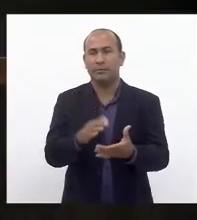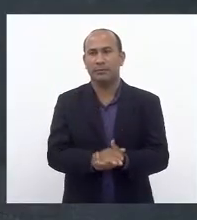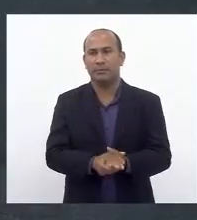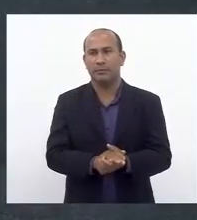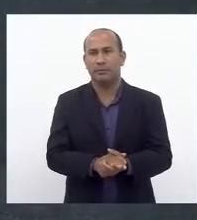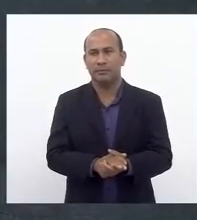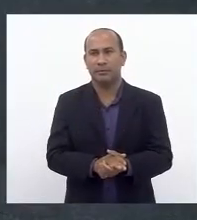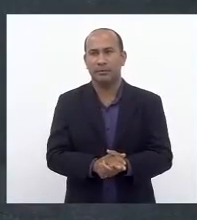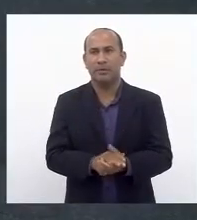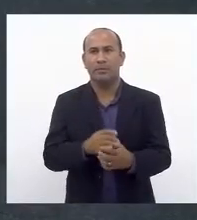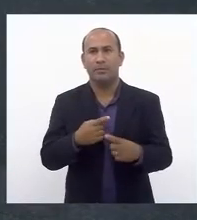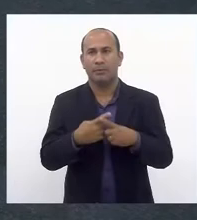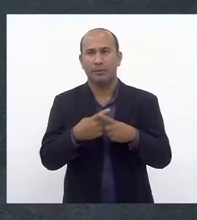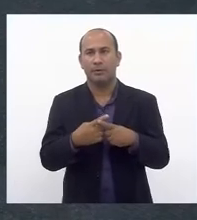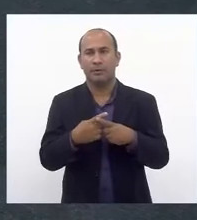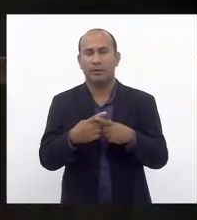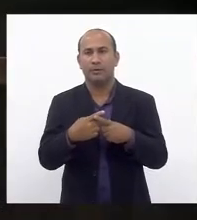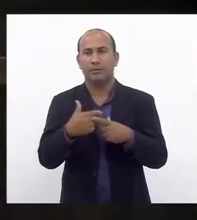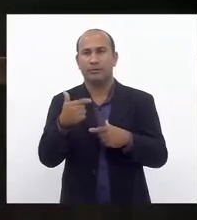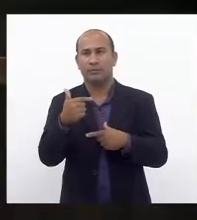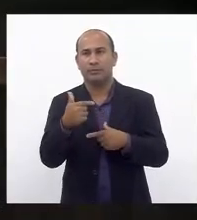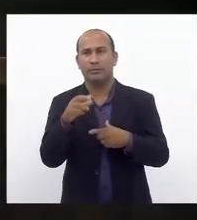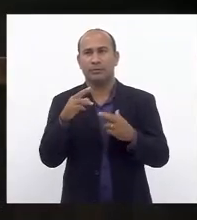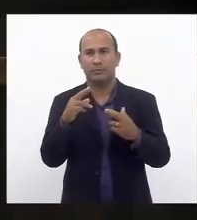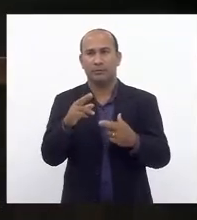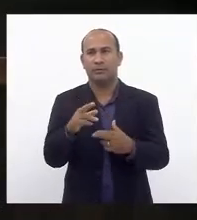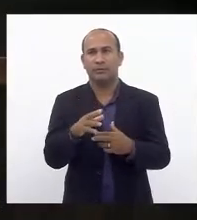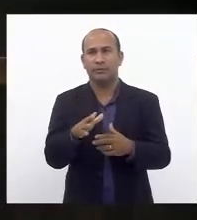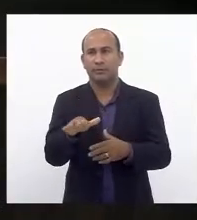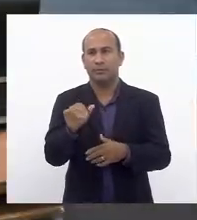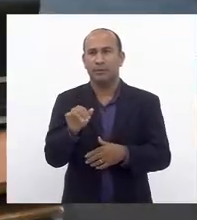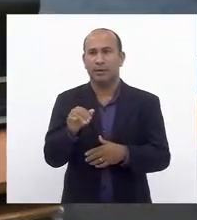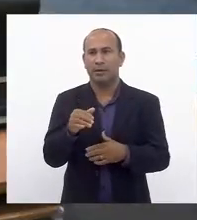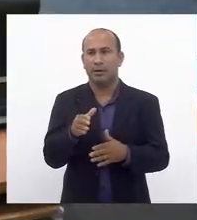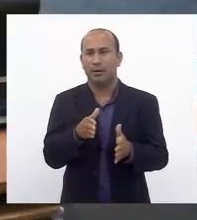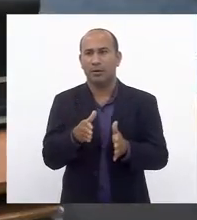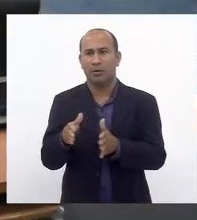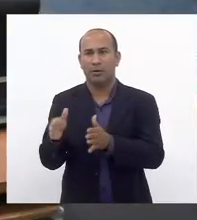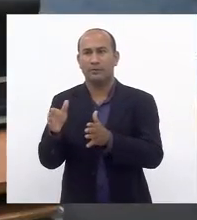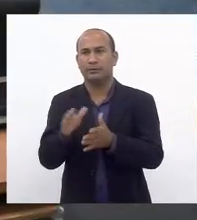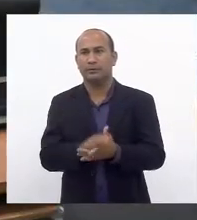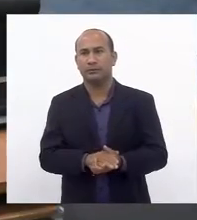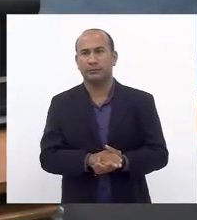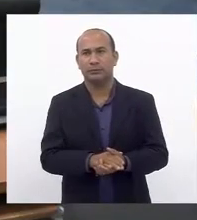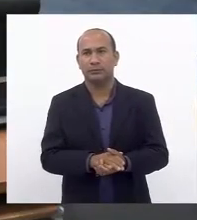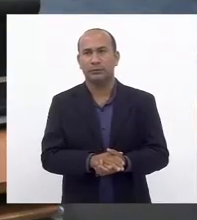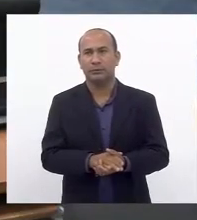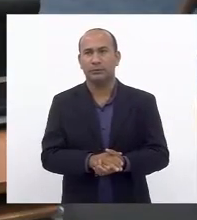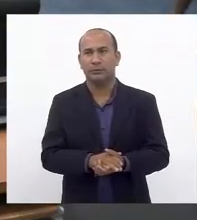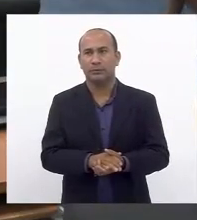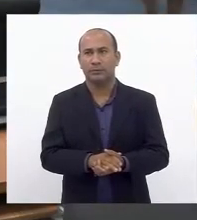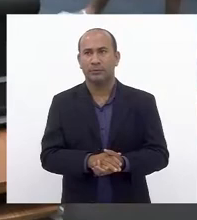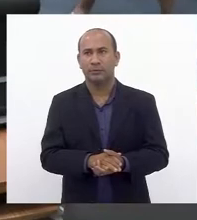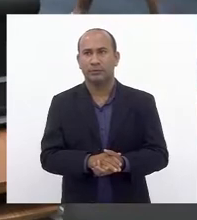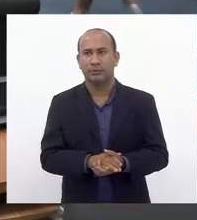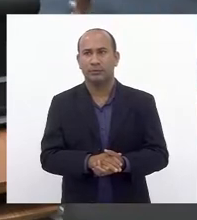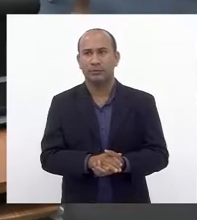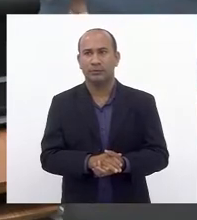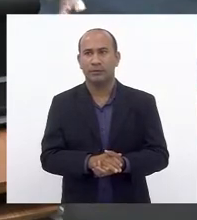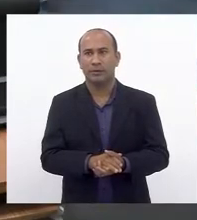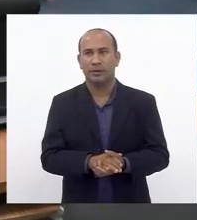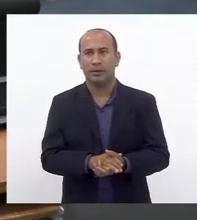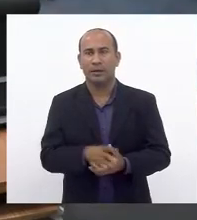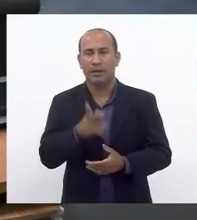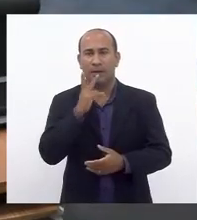porque sou coautora. É verdade. Tem que chamar os trabalhos à ordem, então. Vou chamar os trabalhos à ordem e